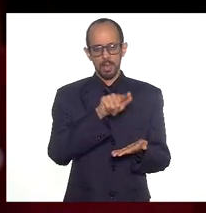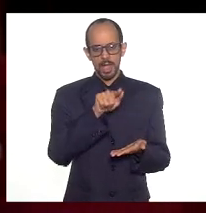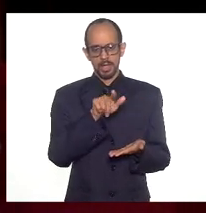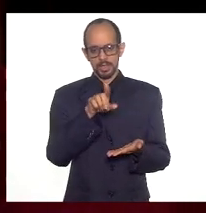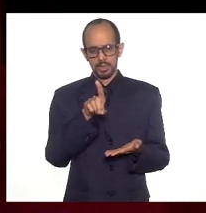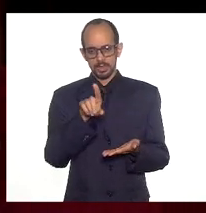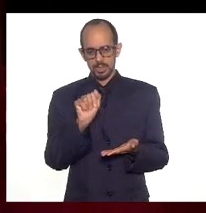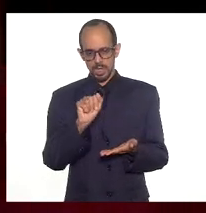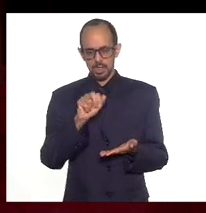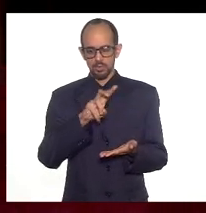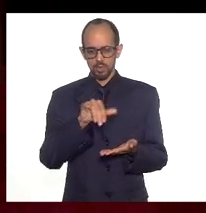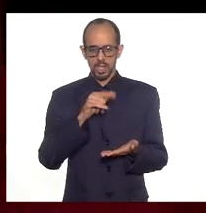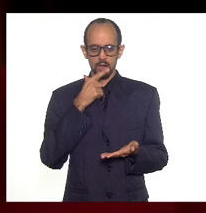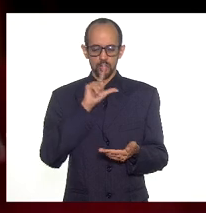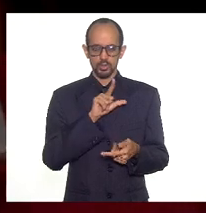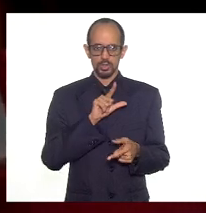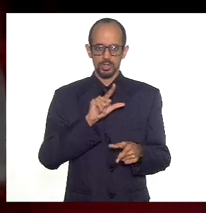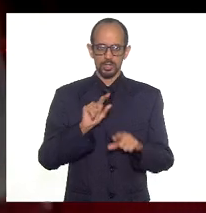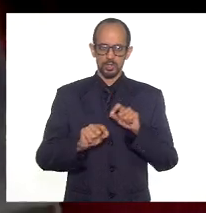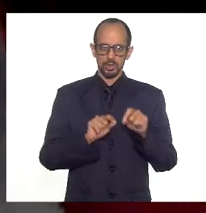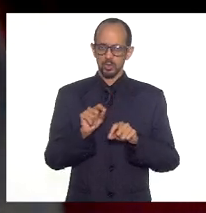conseguir